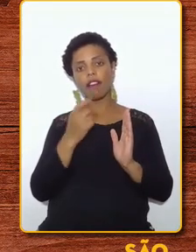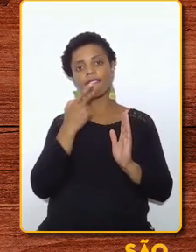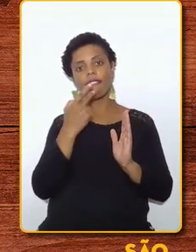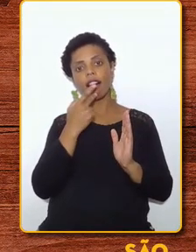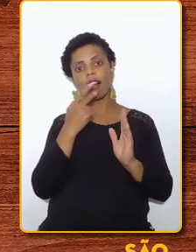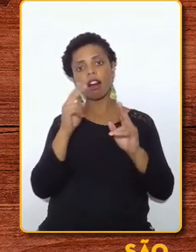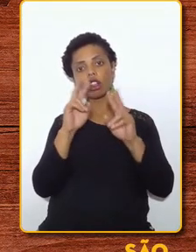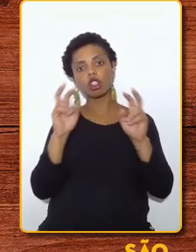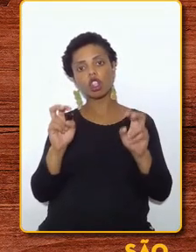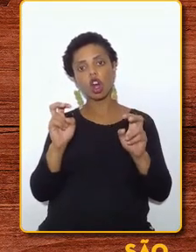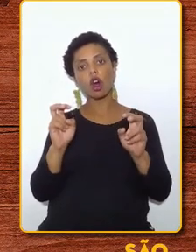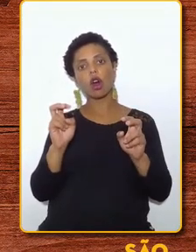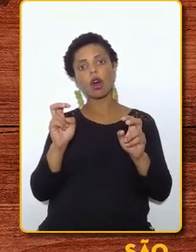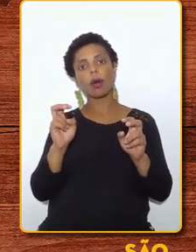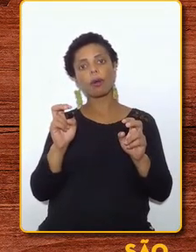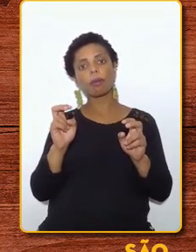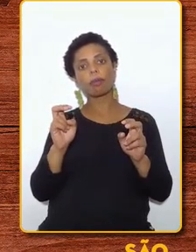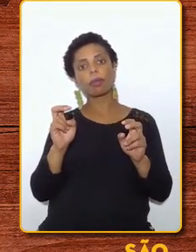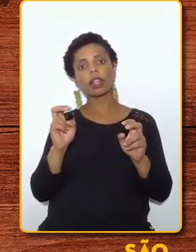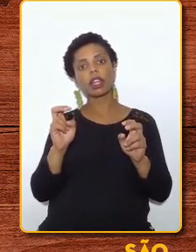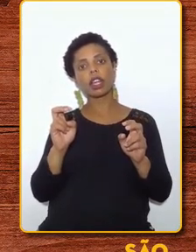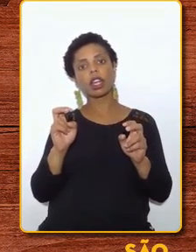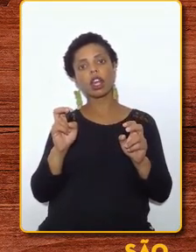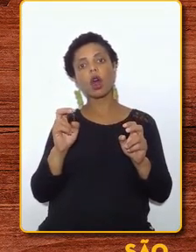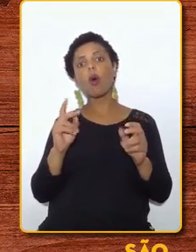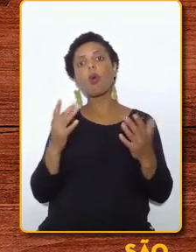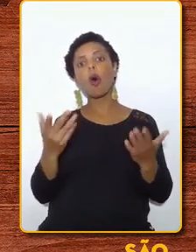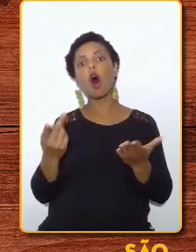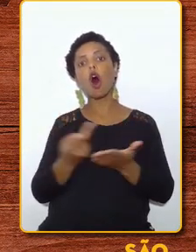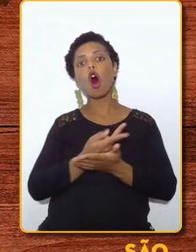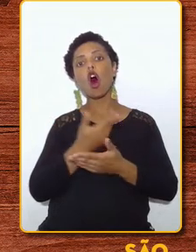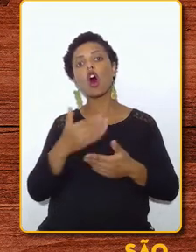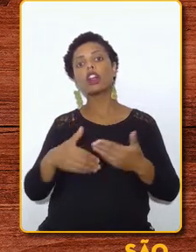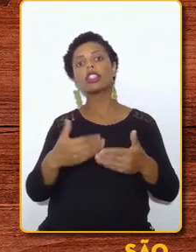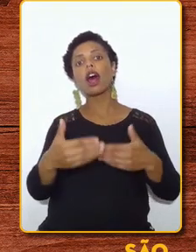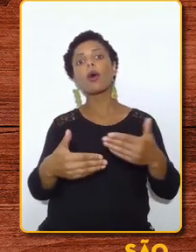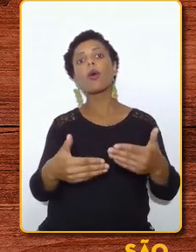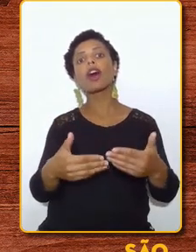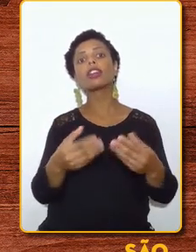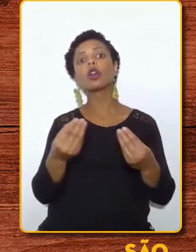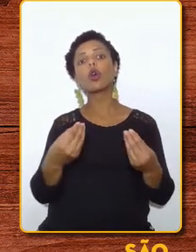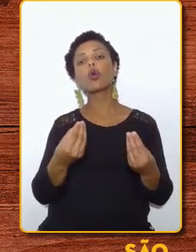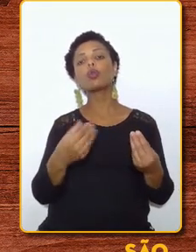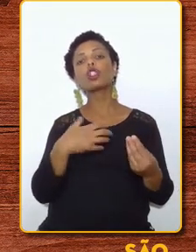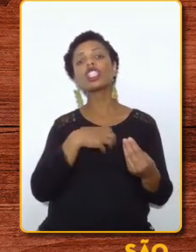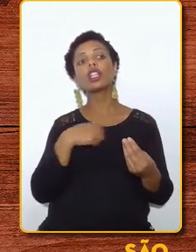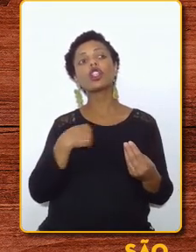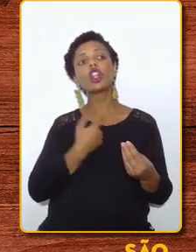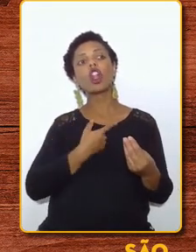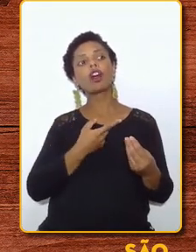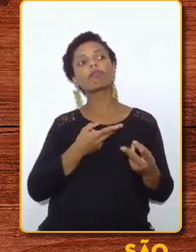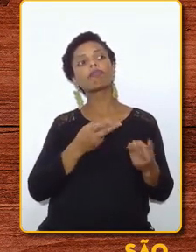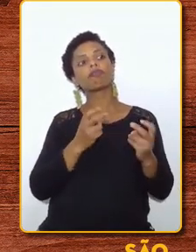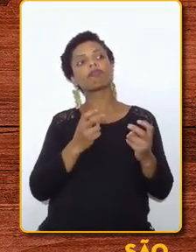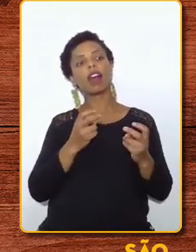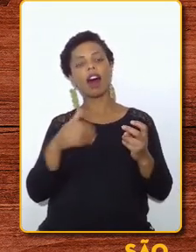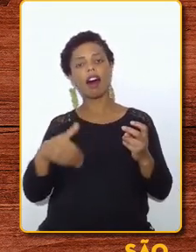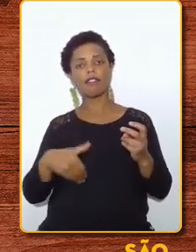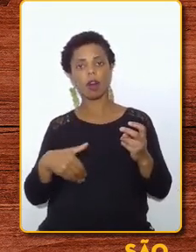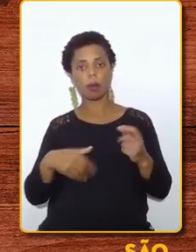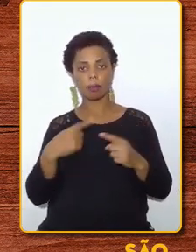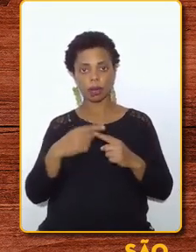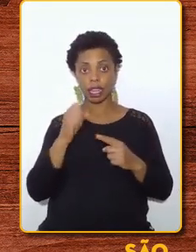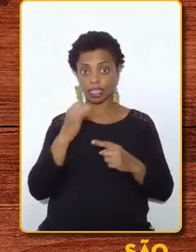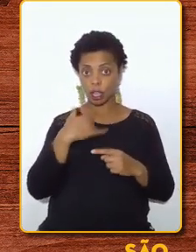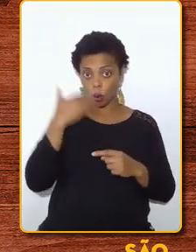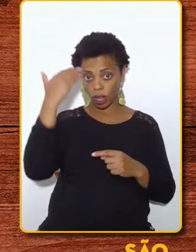sobre as consequências da forma como a gente encara a fome. Porque se eu entendo a fome como uma